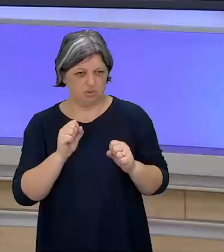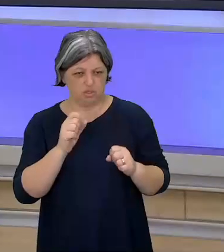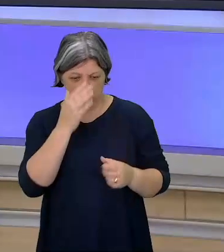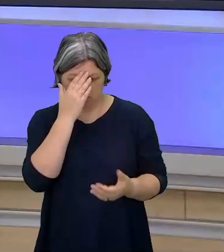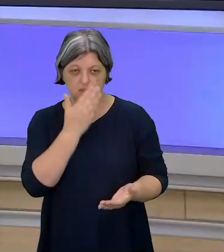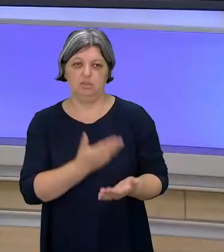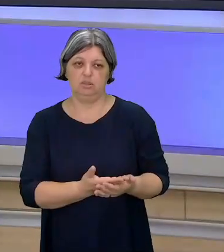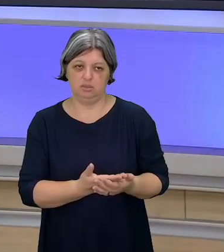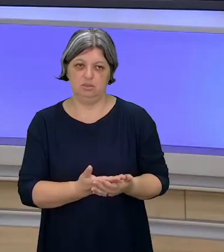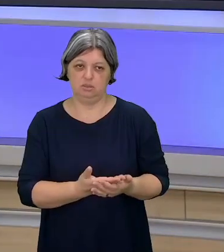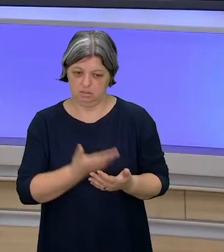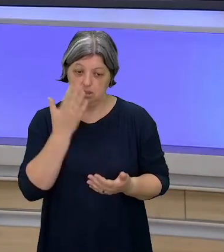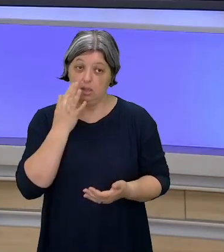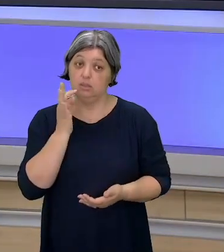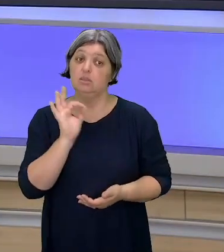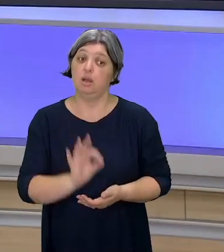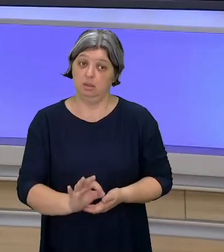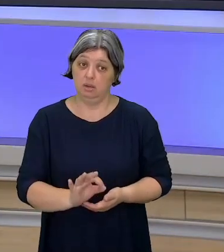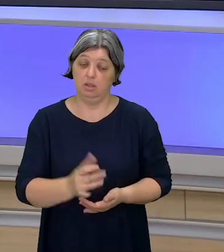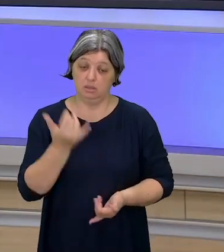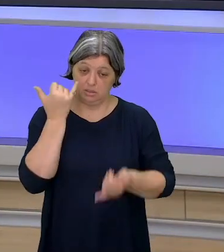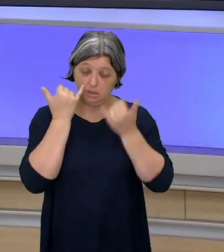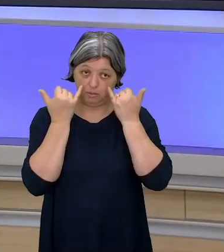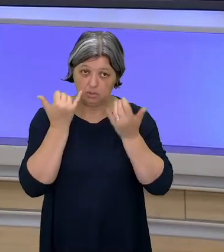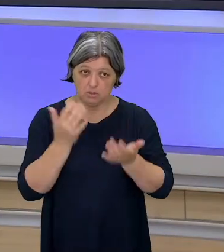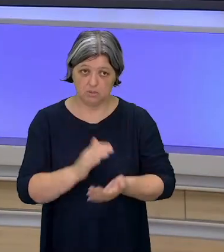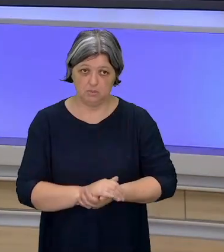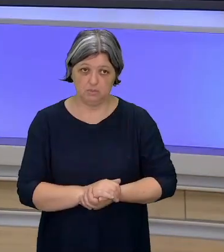falando, eu estou garantindo para vocês a informação.